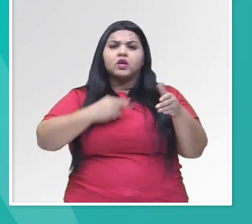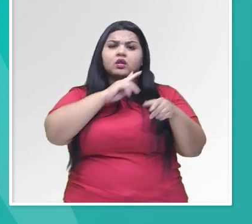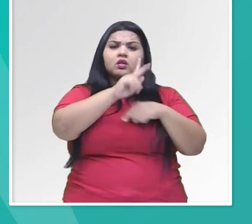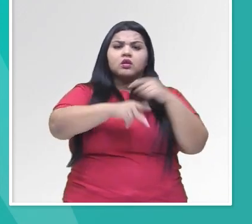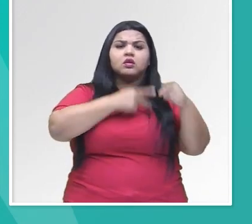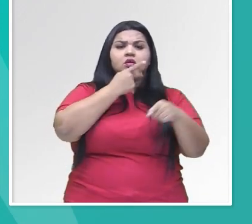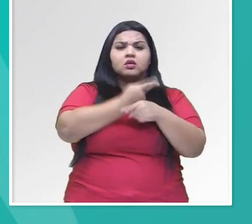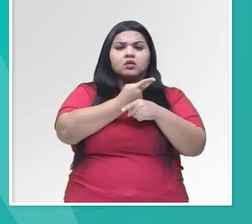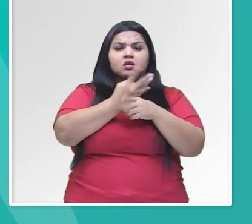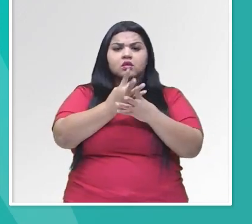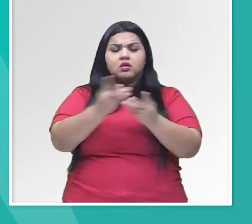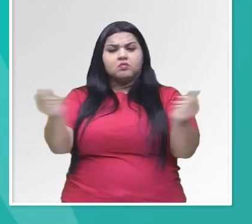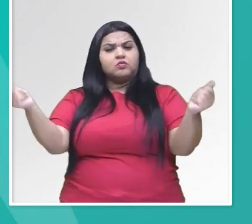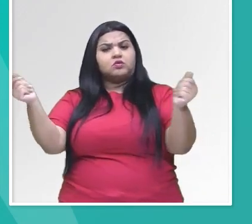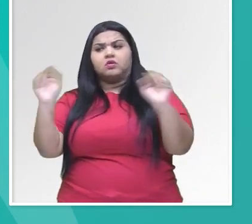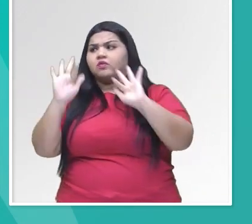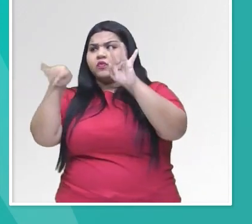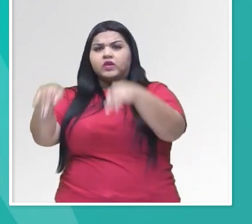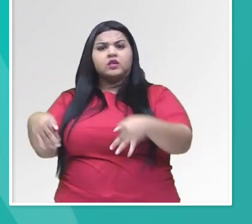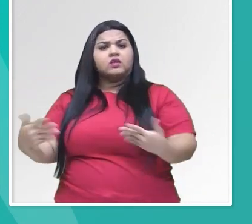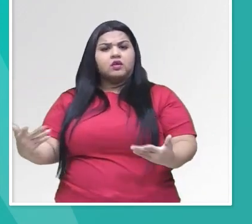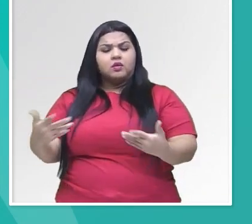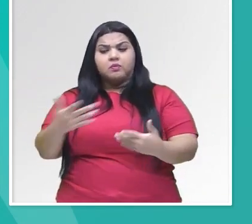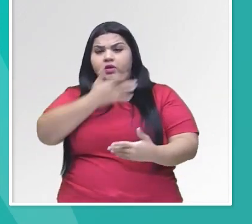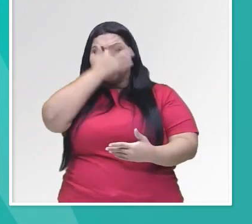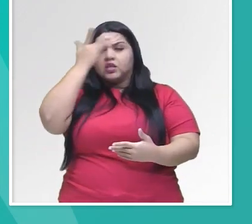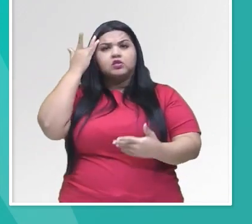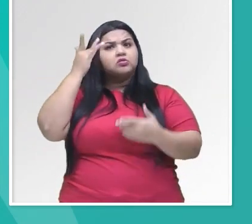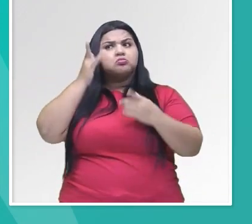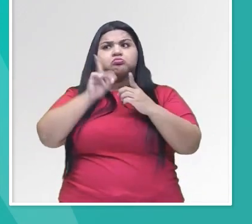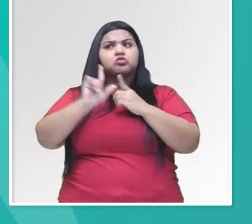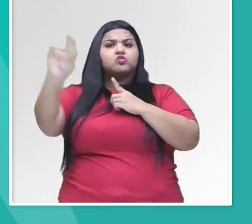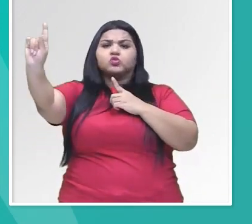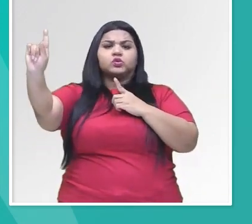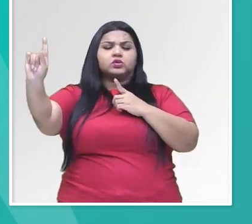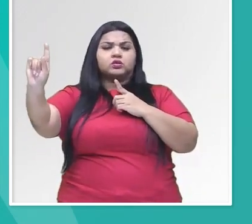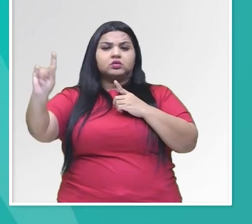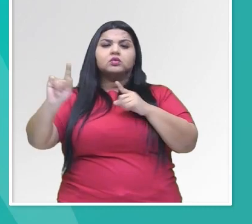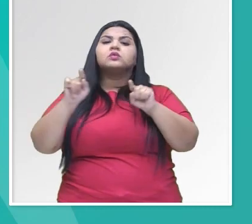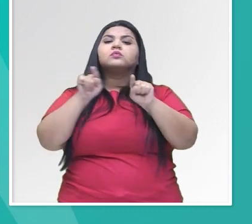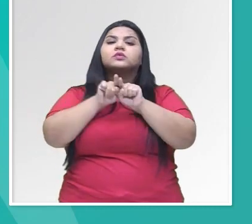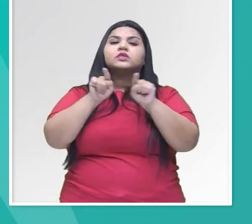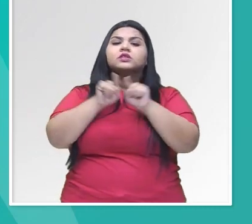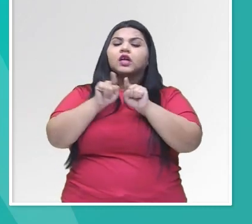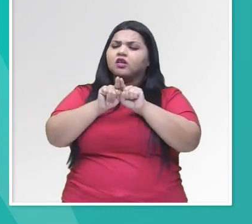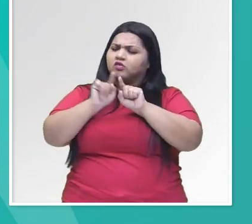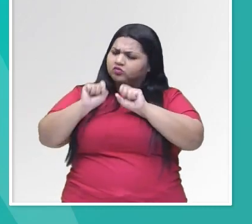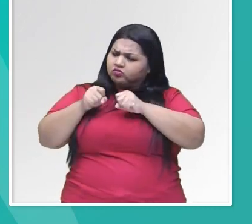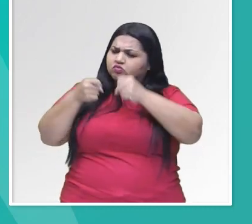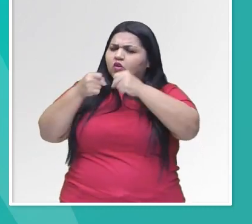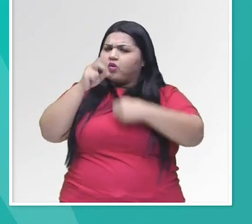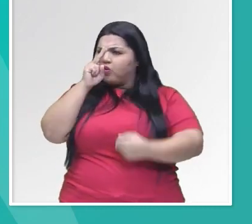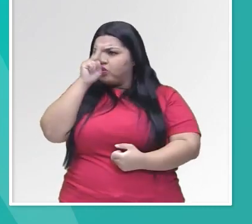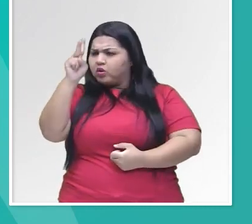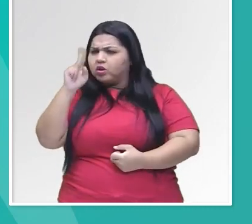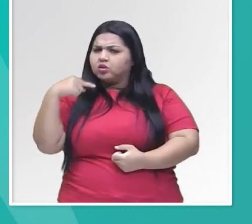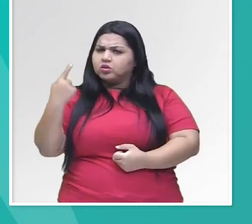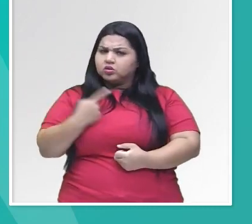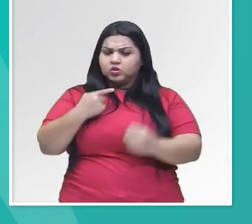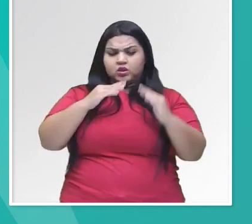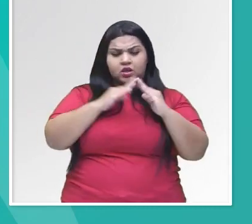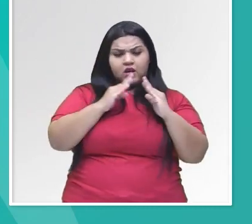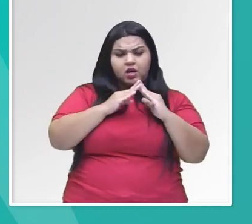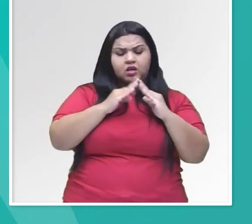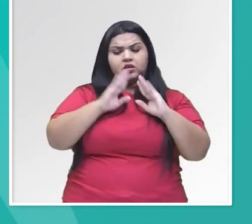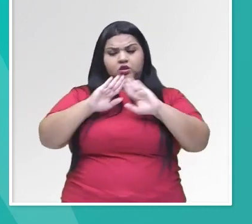depois ela acaba, aquela pessoa passou na nossa vida. Mas tem aquela de forma intensa, as pessoas da nossa casa, da